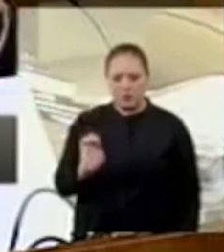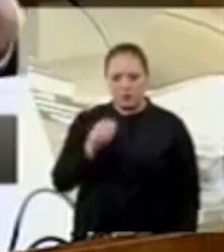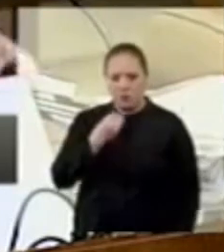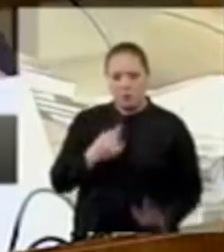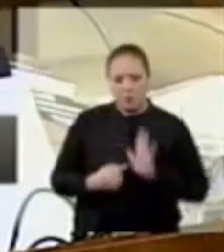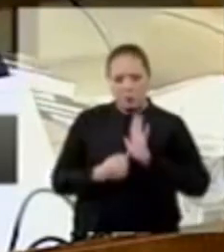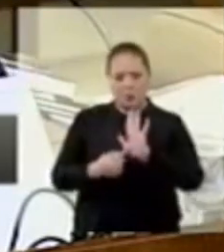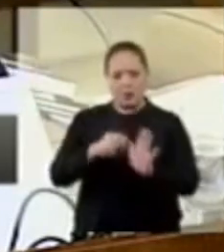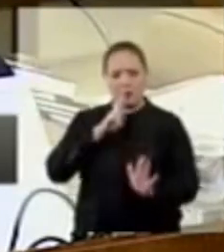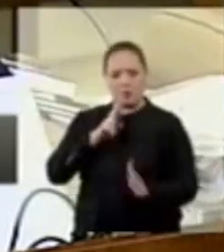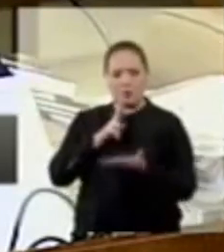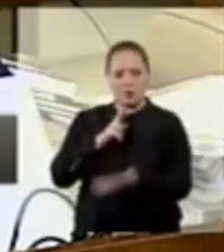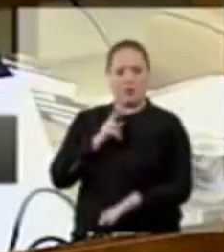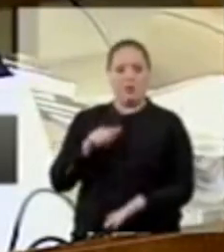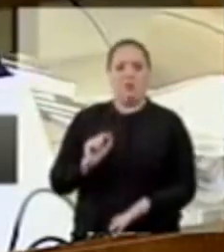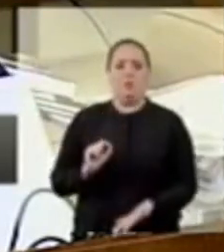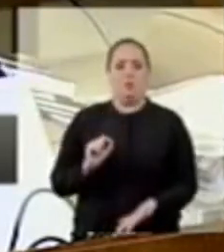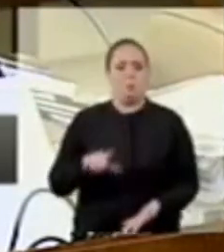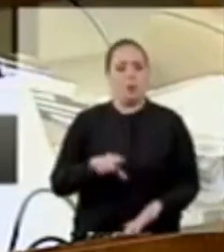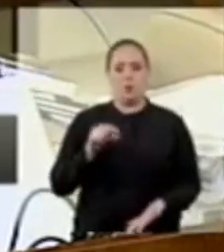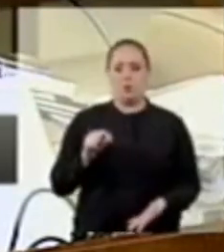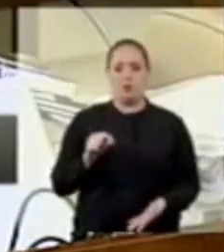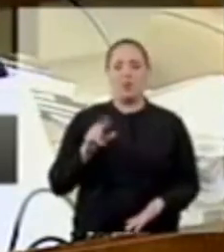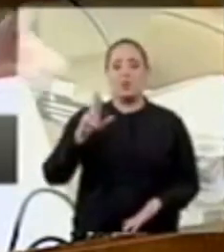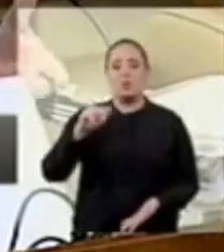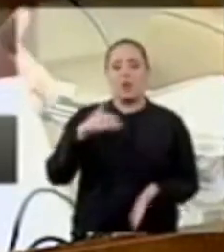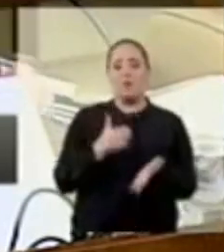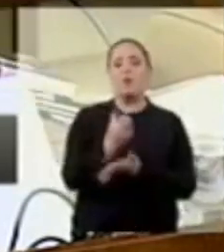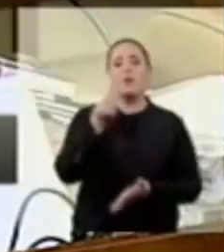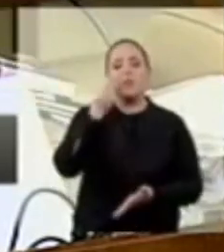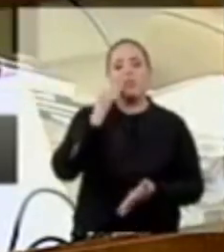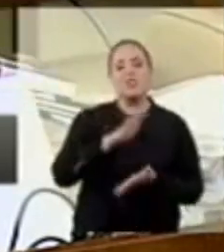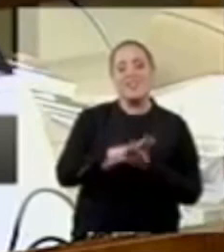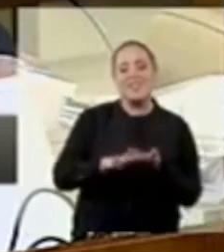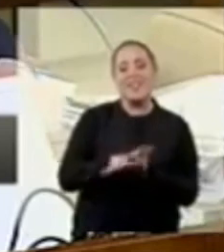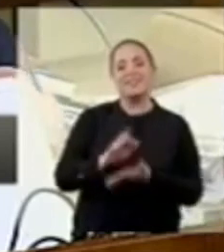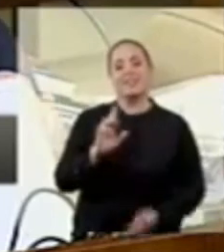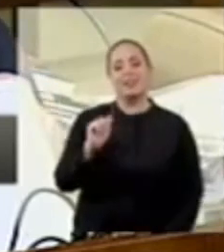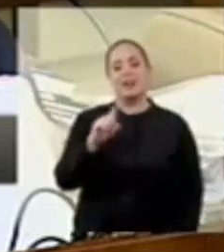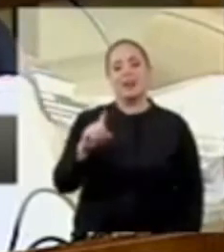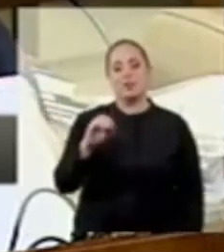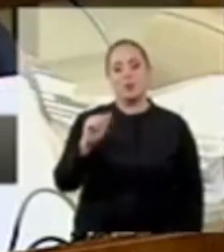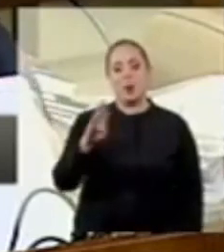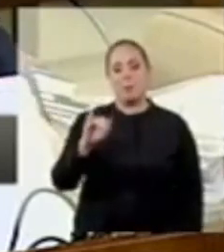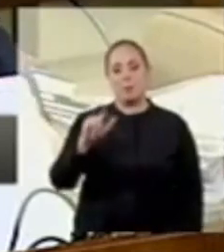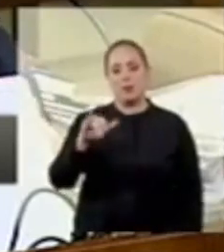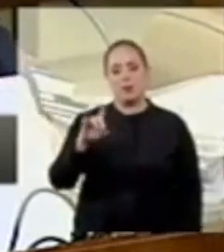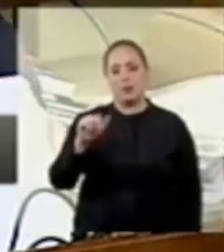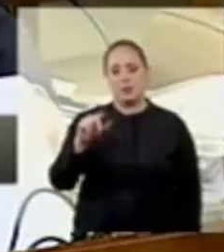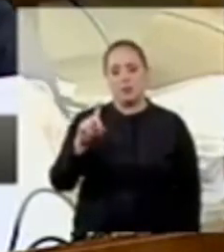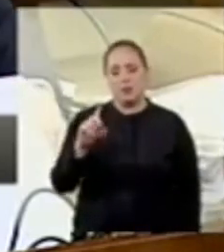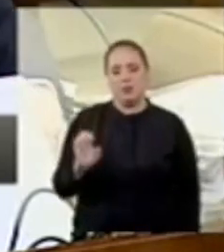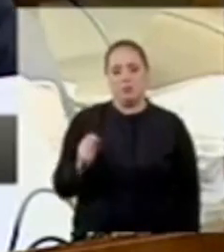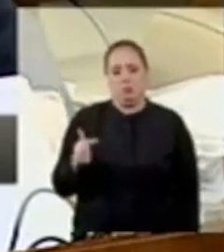resultado é uma opção que não passa em nenhum teste de razoabilidade ou de racionalidade de onde